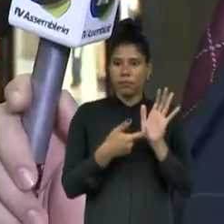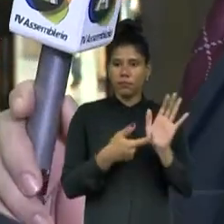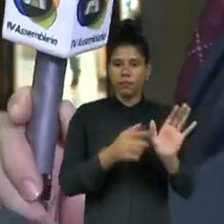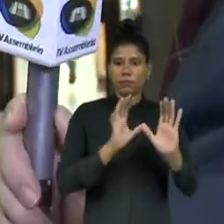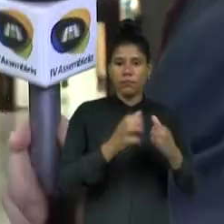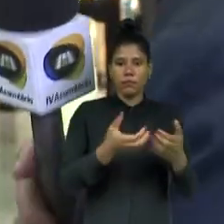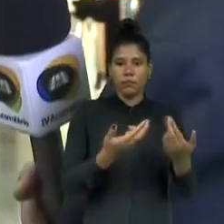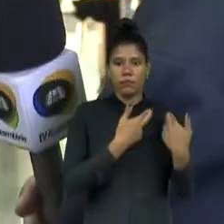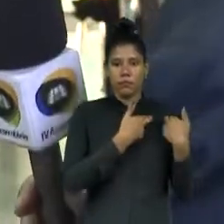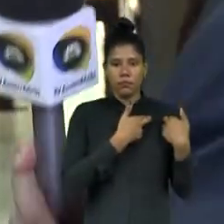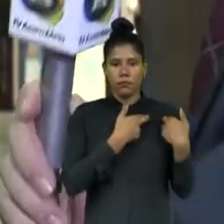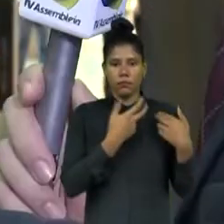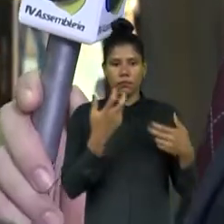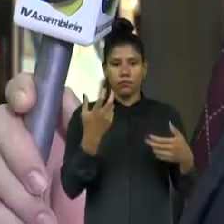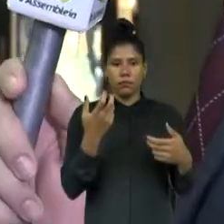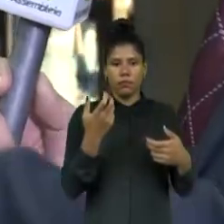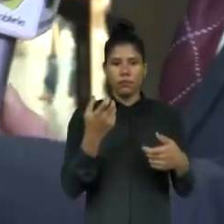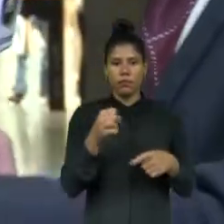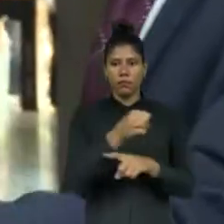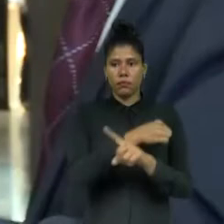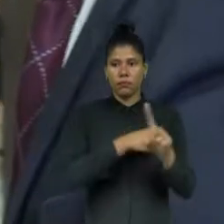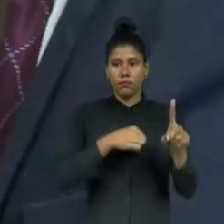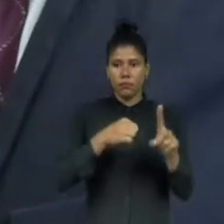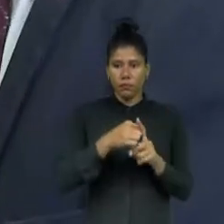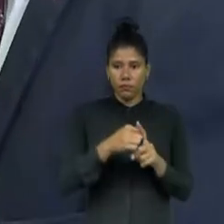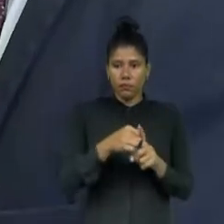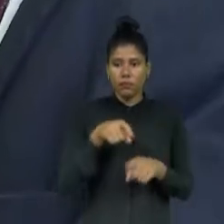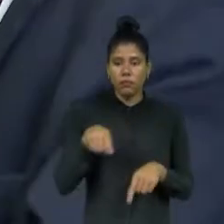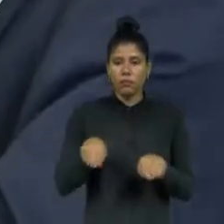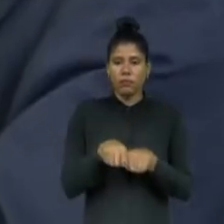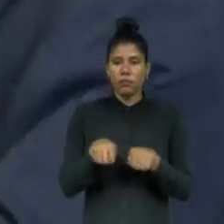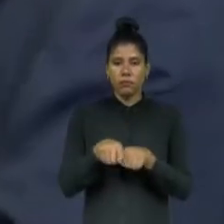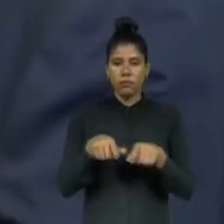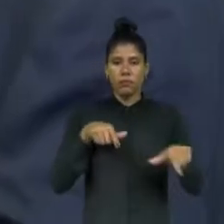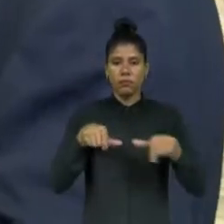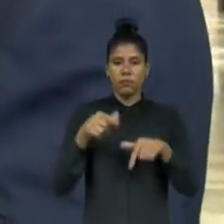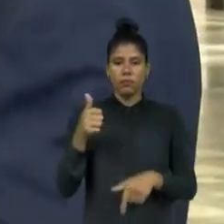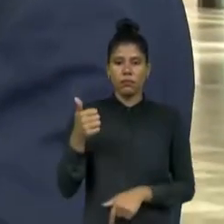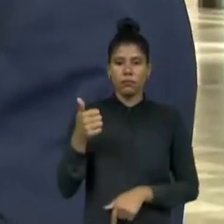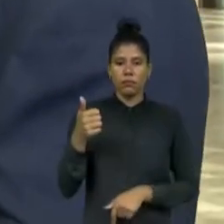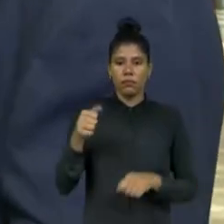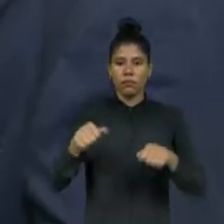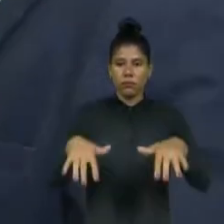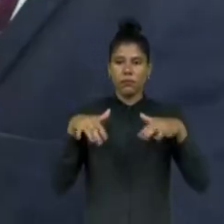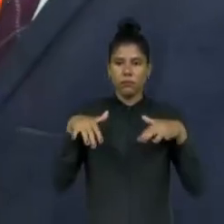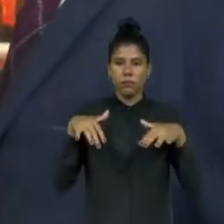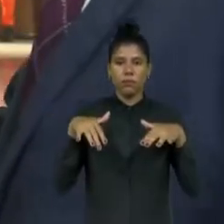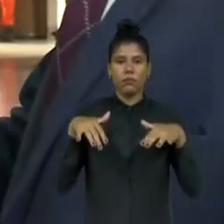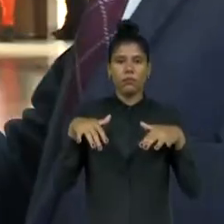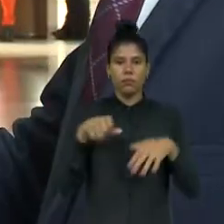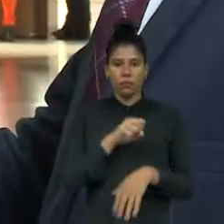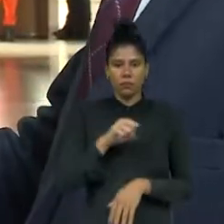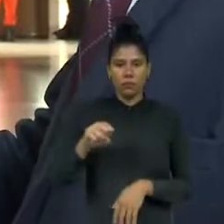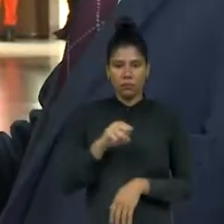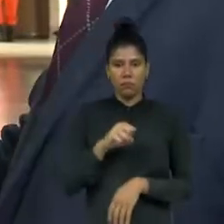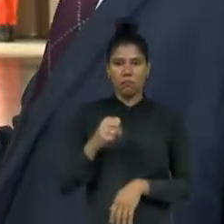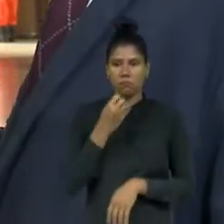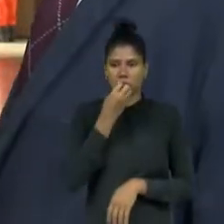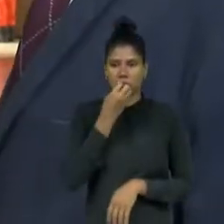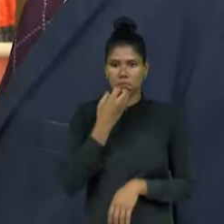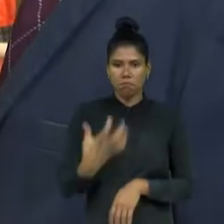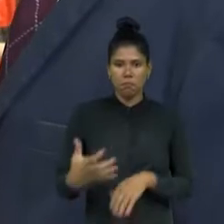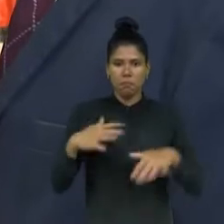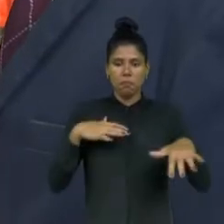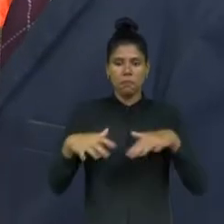Fiscal, Social da Assembleia, e os trabalhos do plenário, né, Casalberto? Foi um semestre muito produtivo? Sim, sim. Como eu